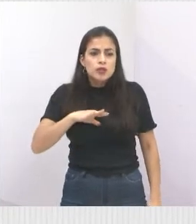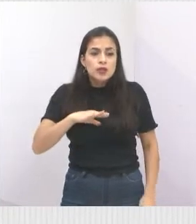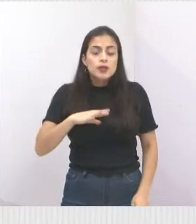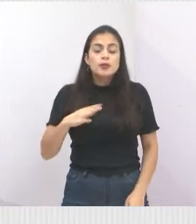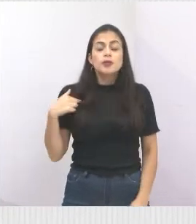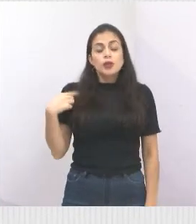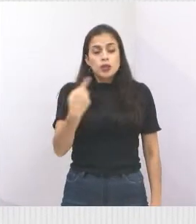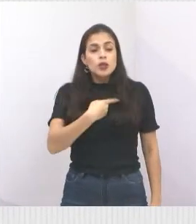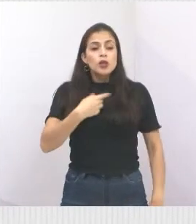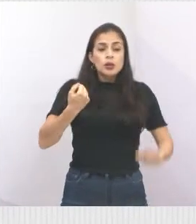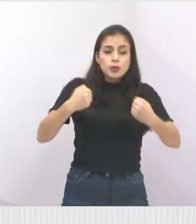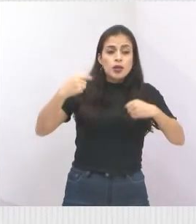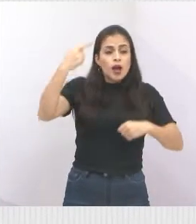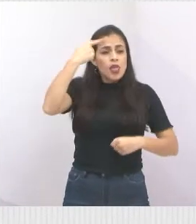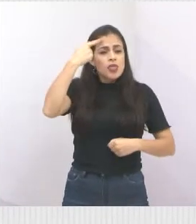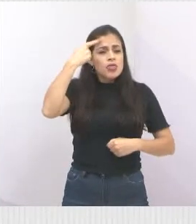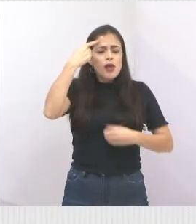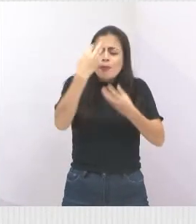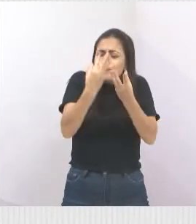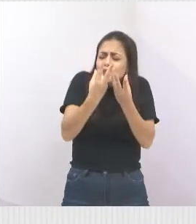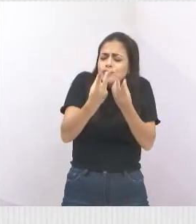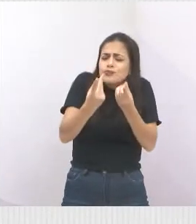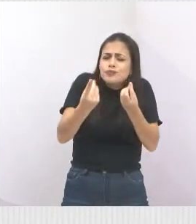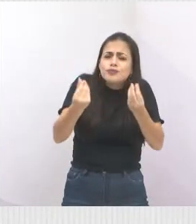nós temos que ter sensibilidade